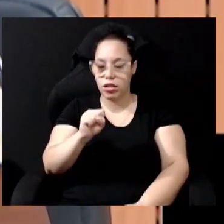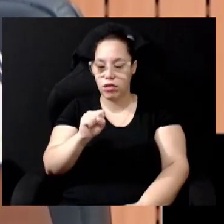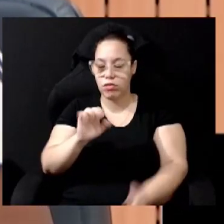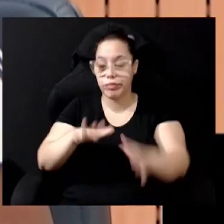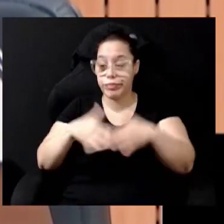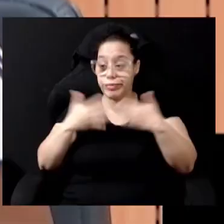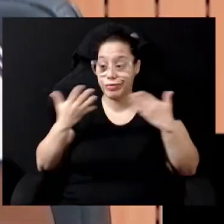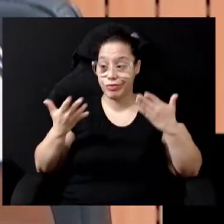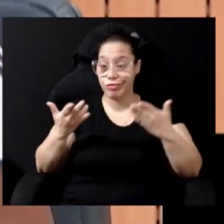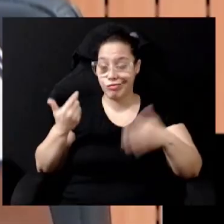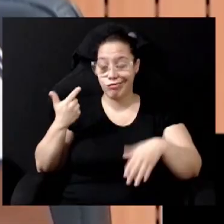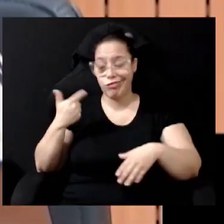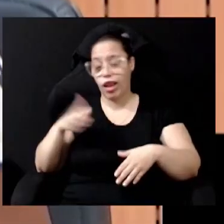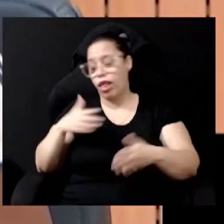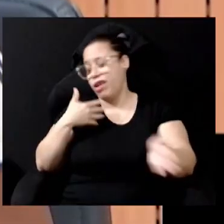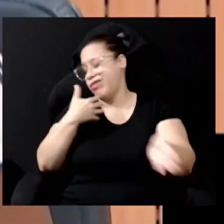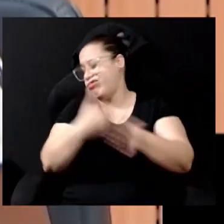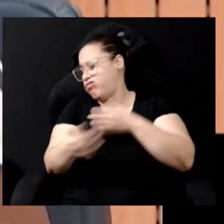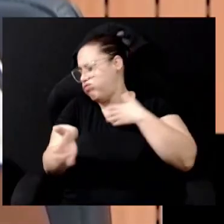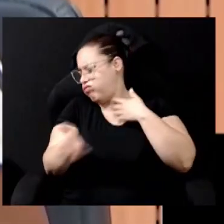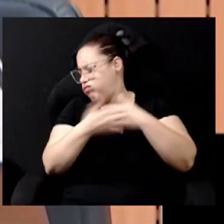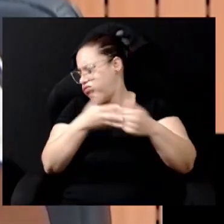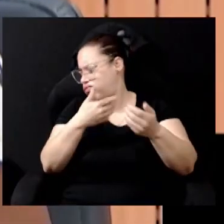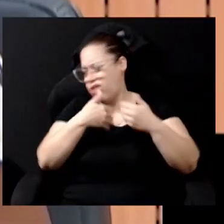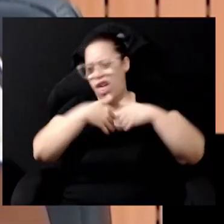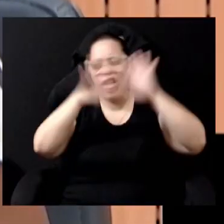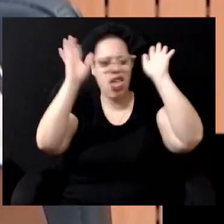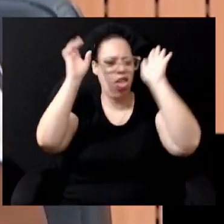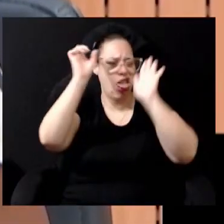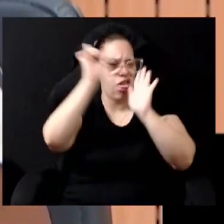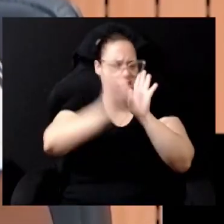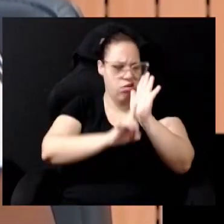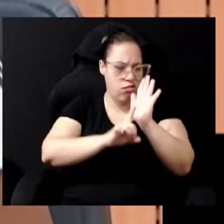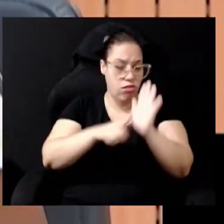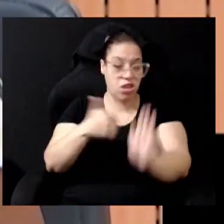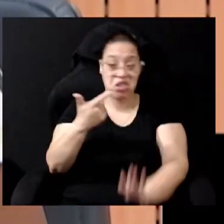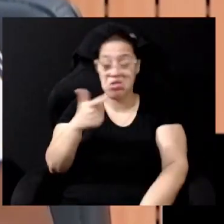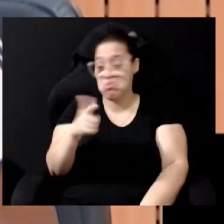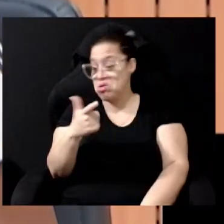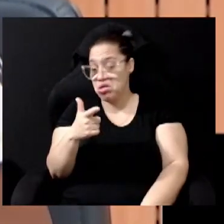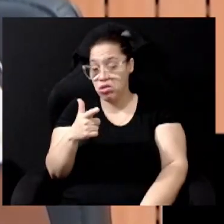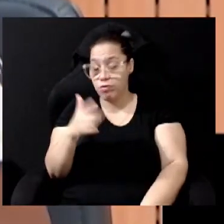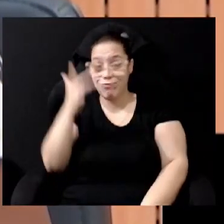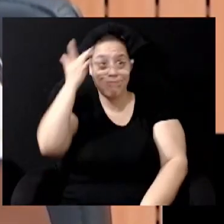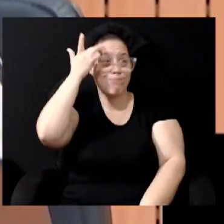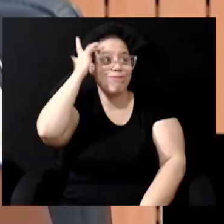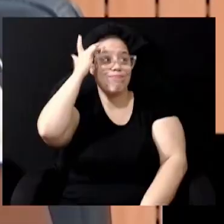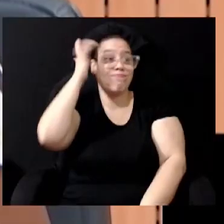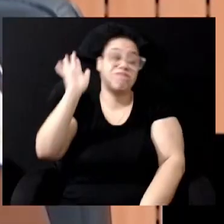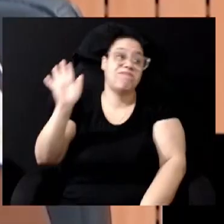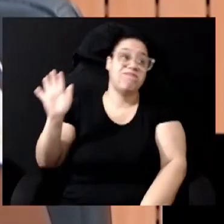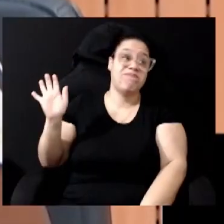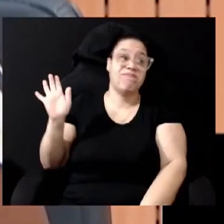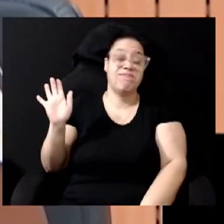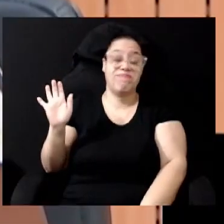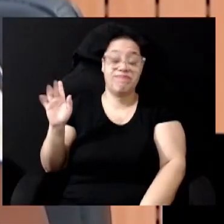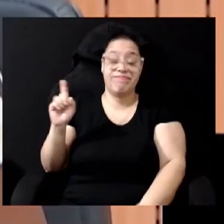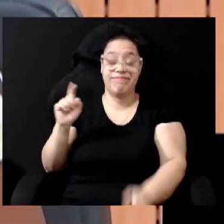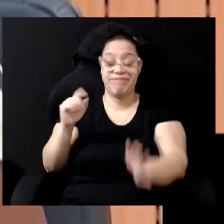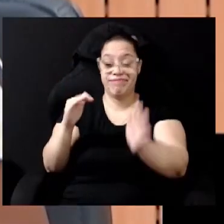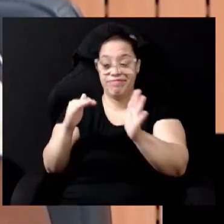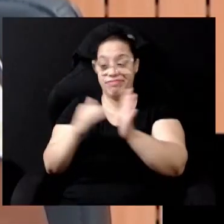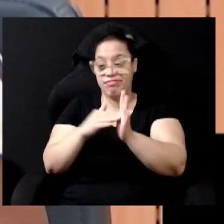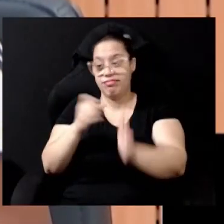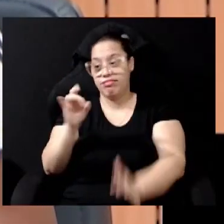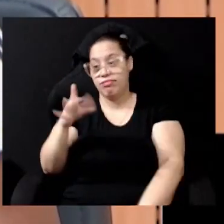davam importância para os direitos que a gente não tinha, achavam que iam atingir só a gente. Mas